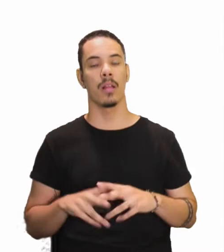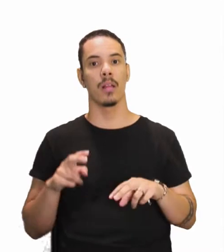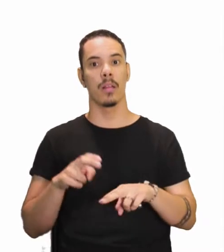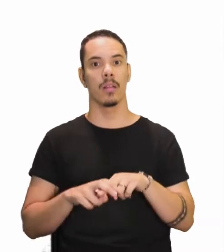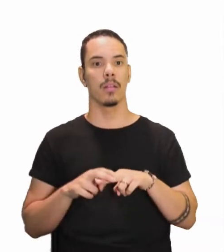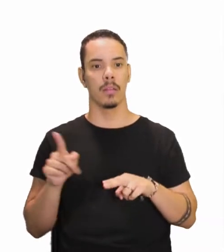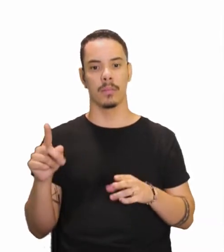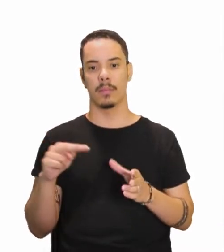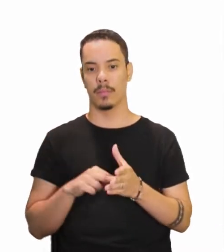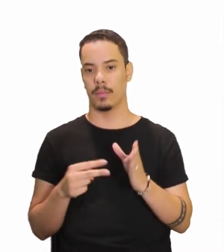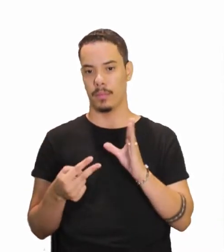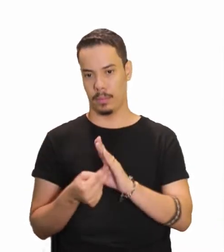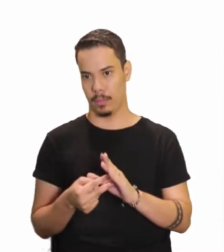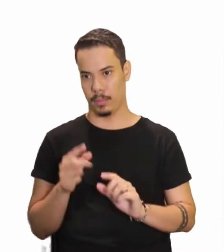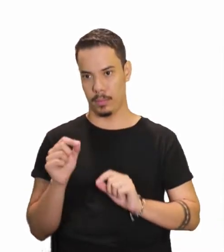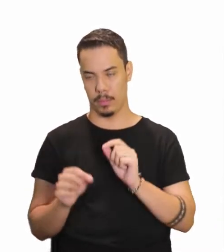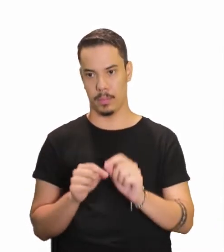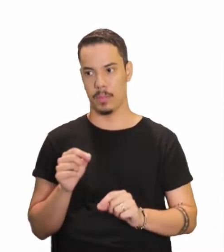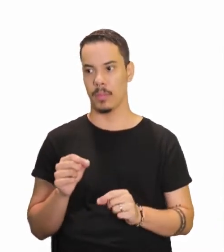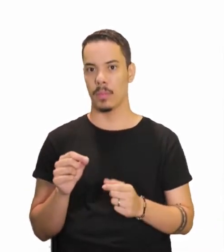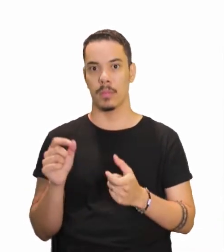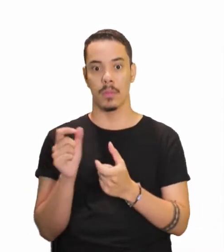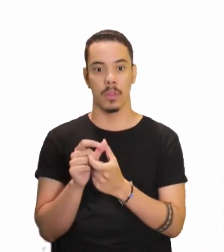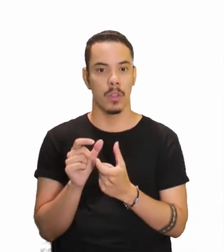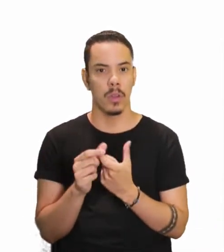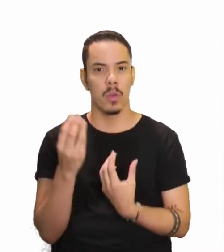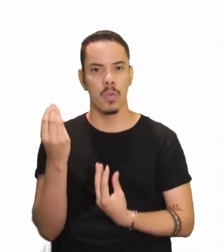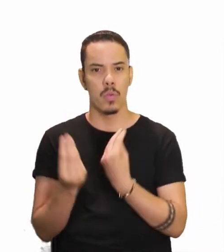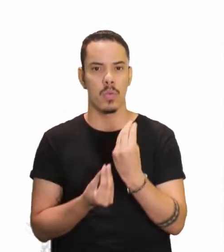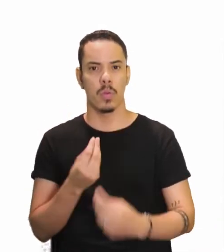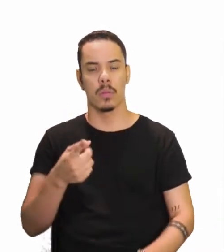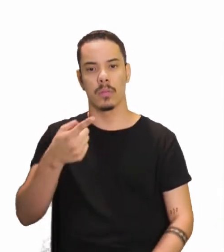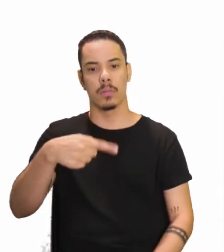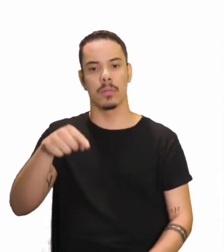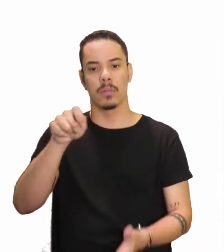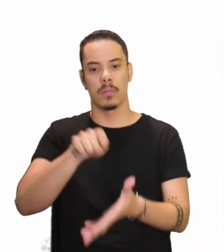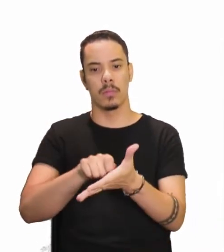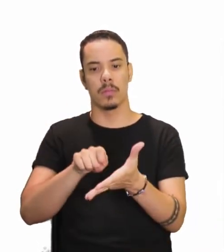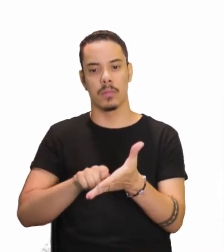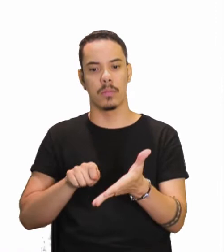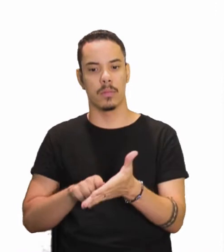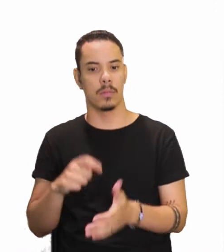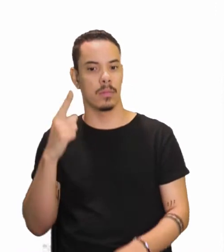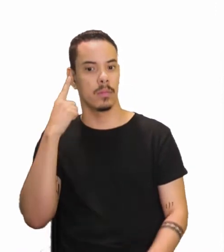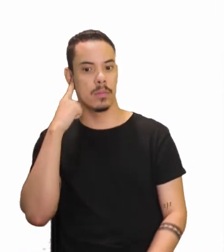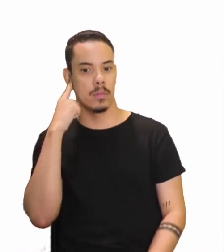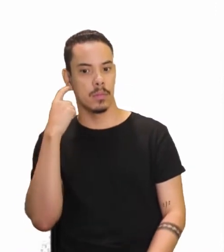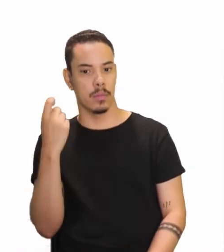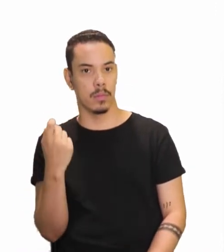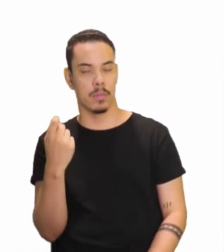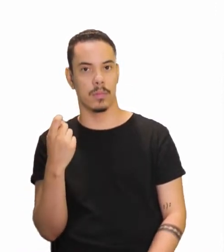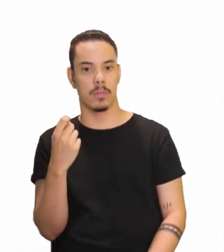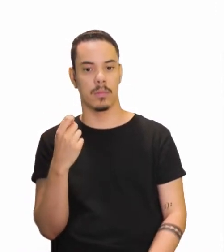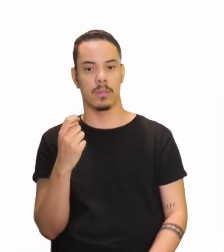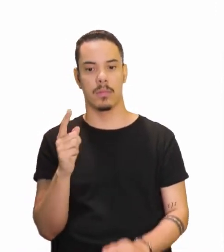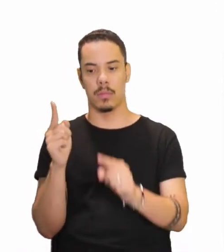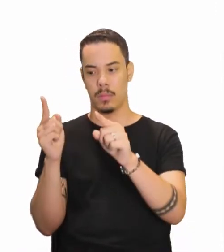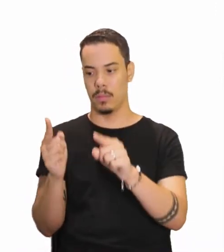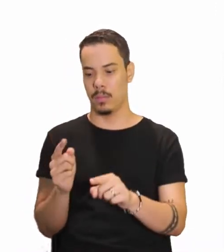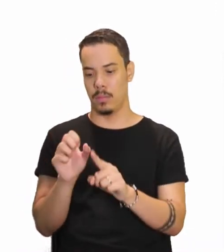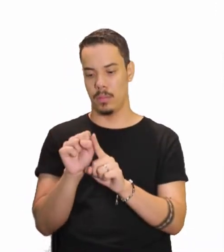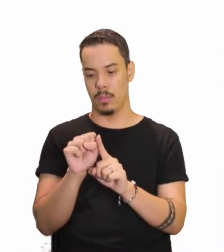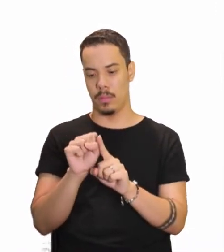são aí os fonemas. Olha, como é que você escreve esse som? Olha que legal essa ciência,